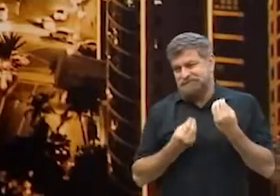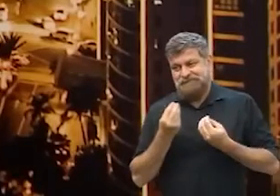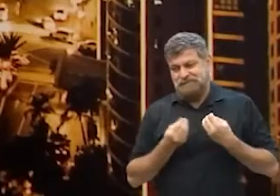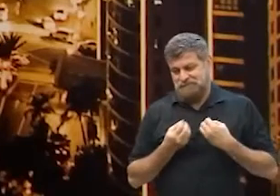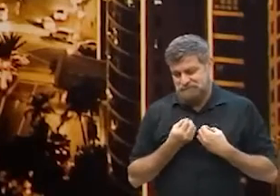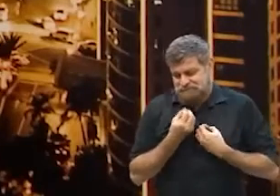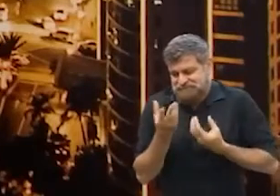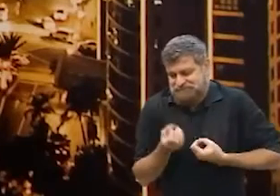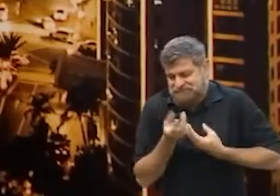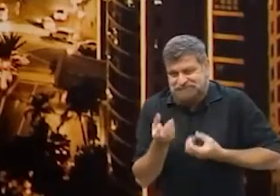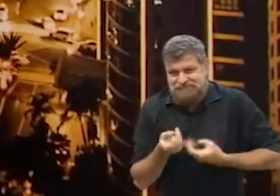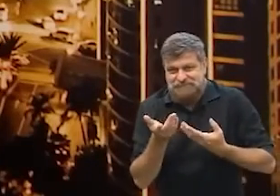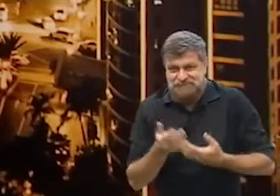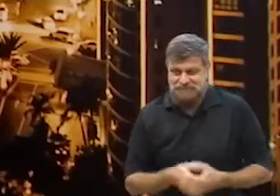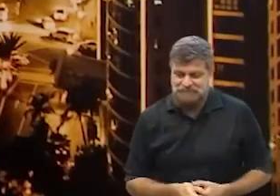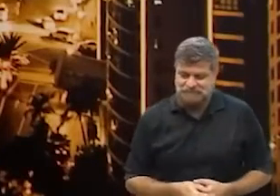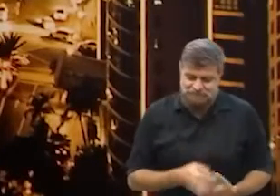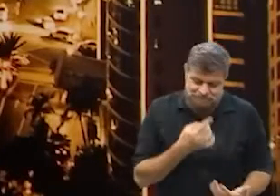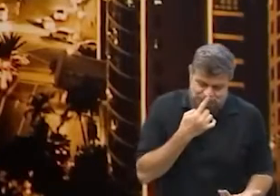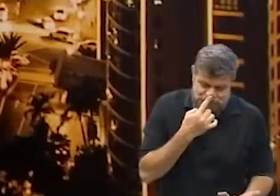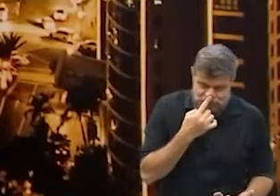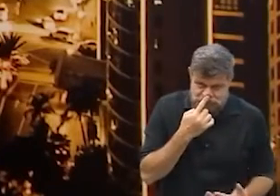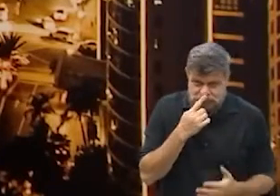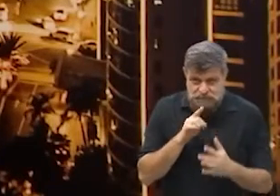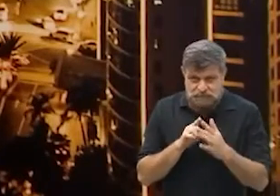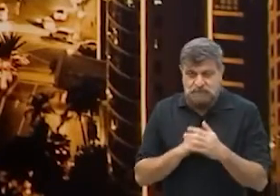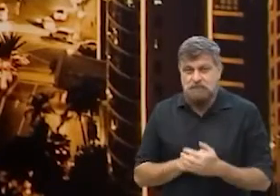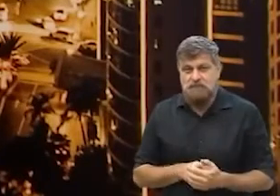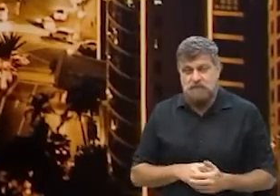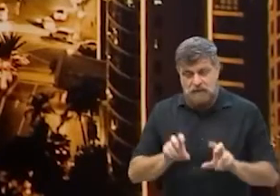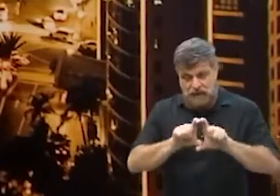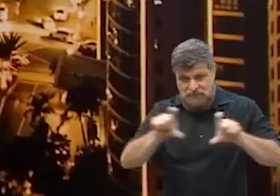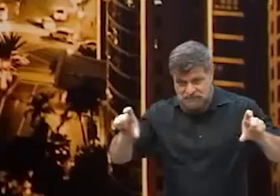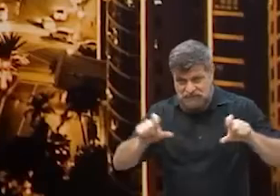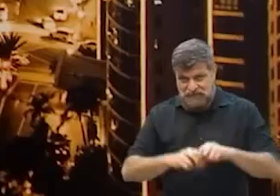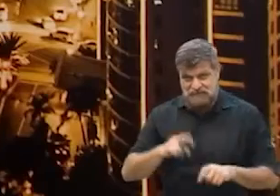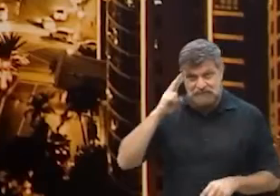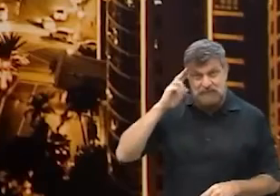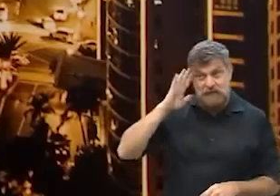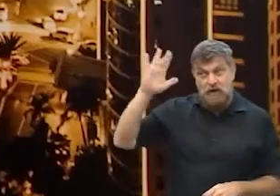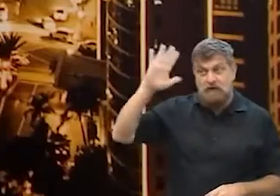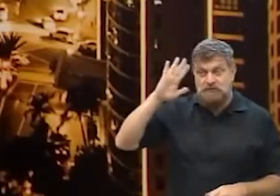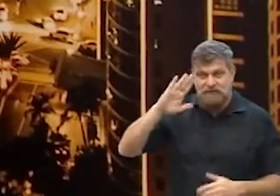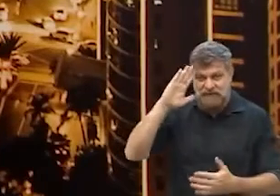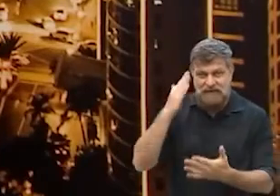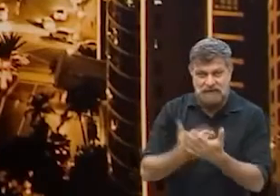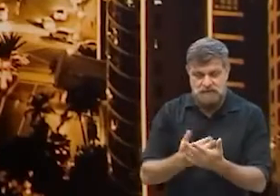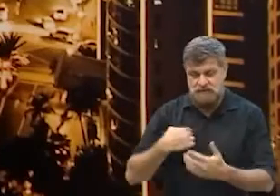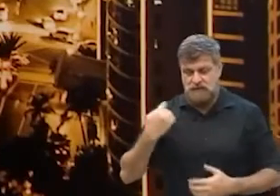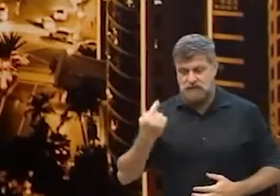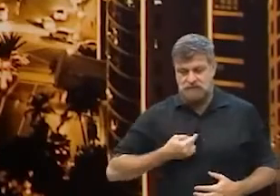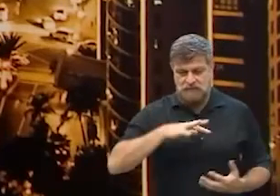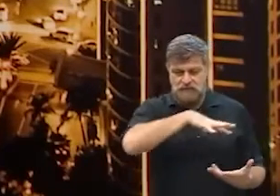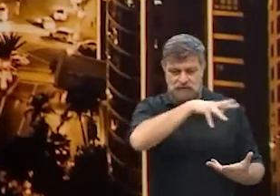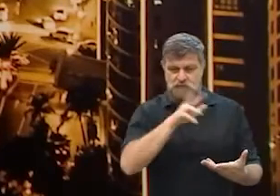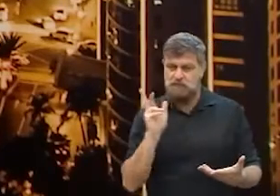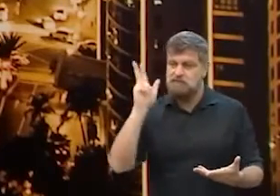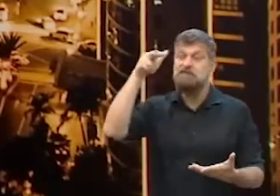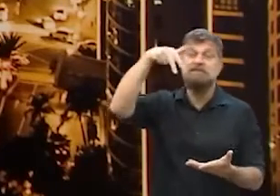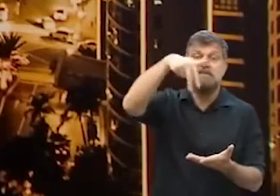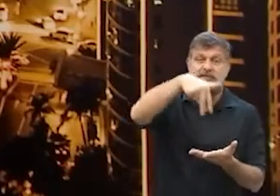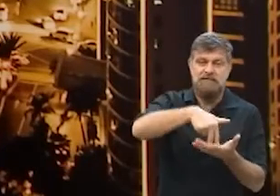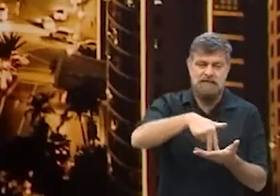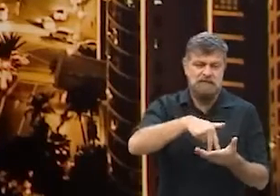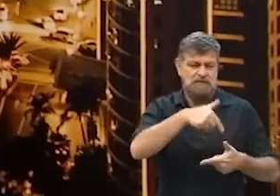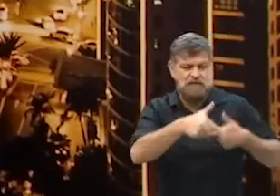viu, André? Acredite nos seus sonhos. Eu acredito que as pessoas vêm para essa terra para prestar algum tipo de